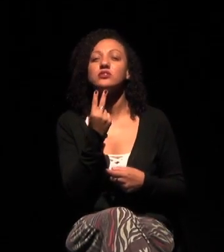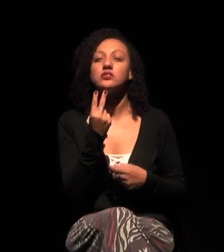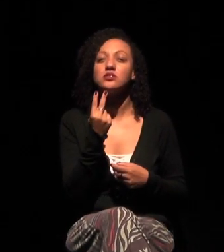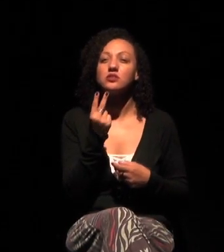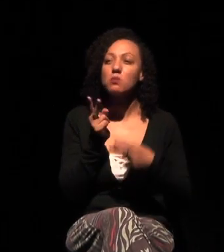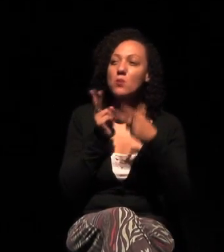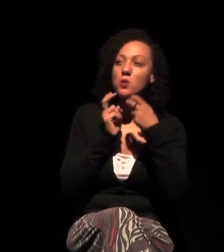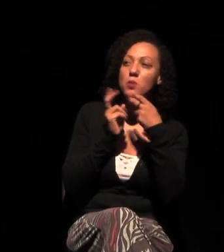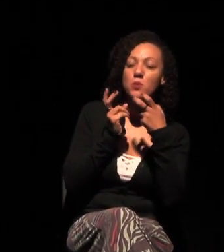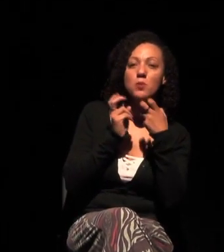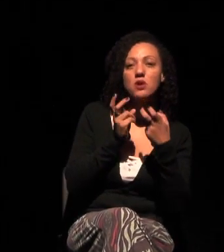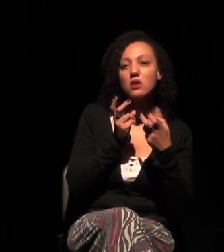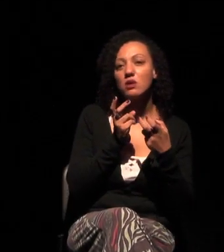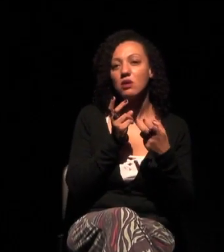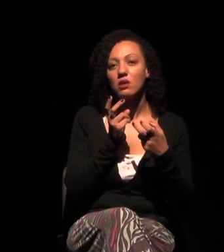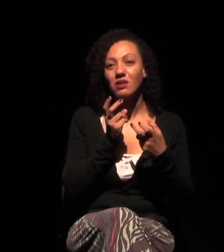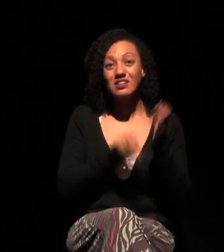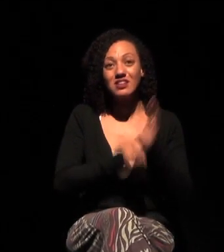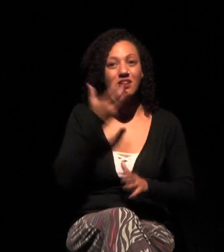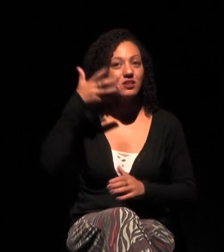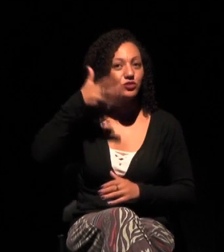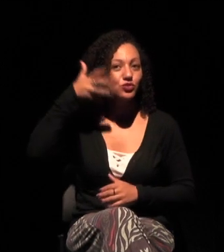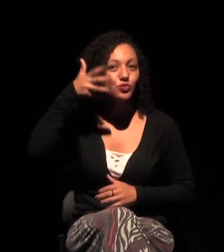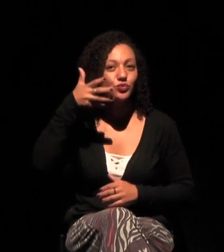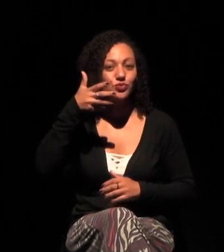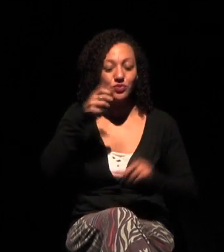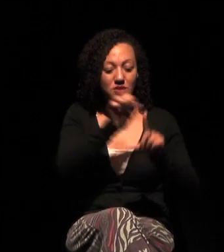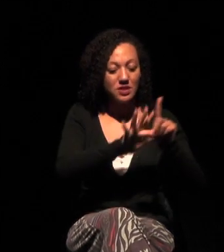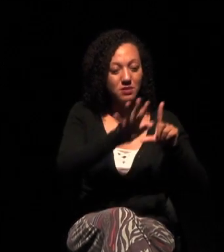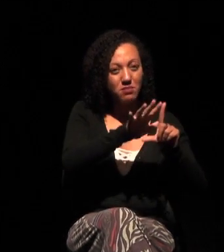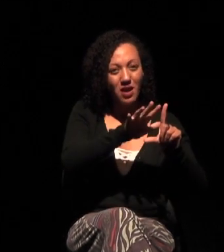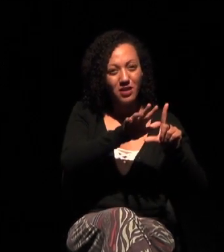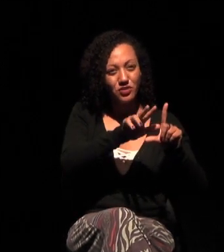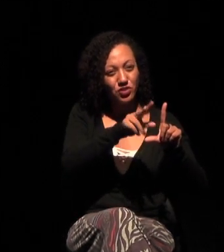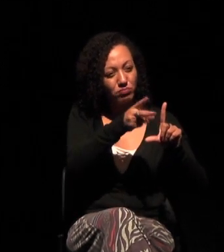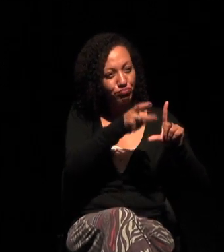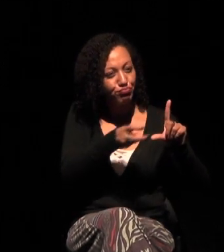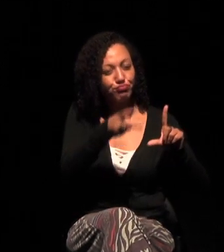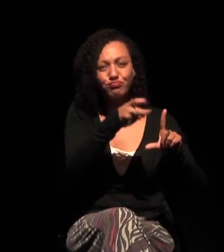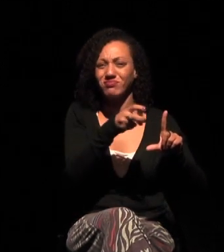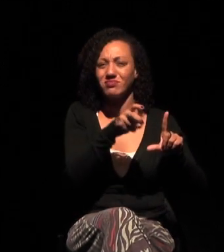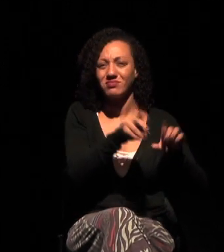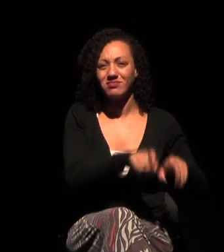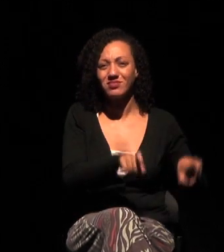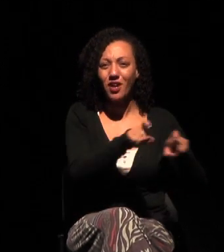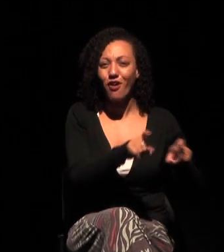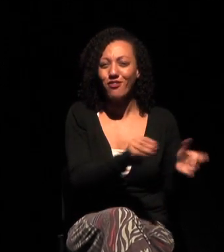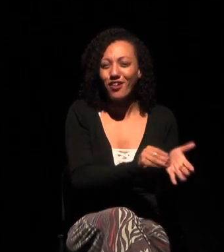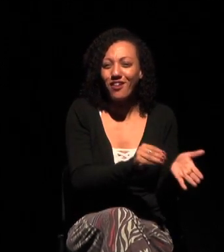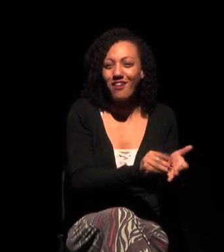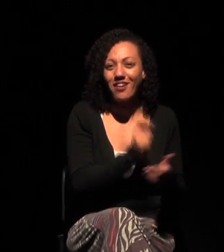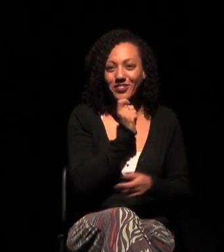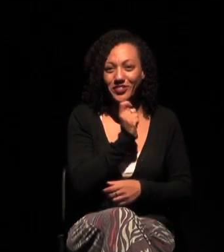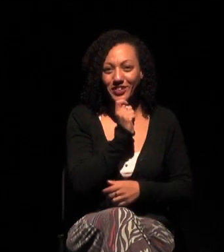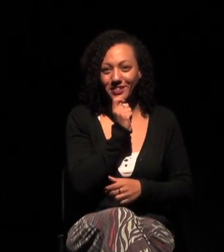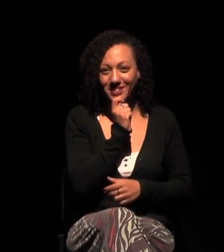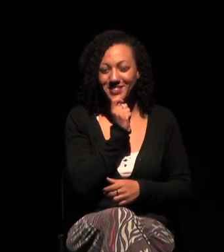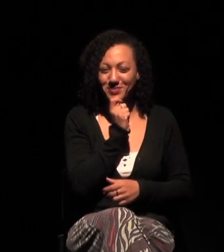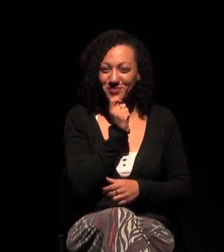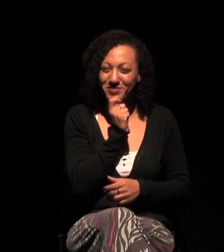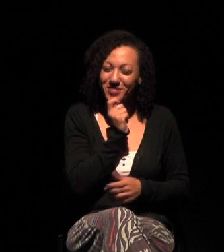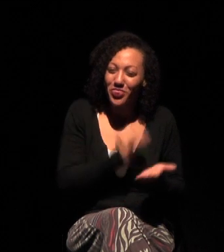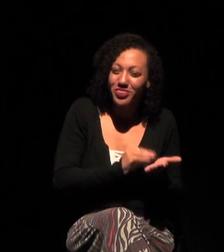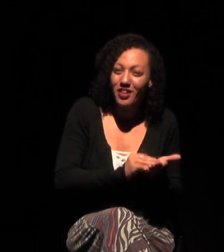produzir e discurso de interpretar imagens havia um pequeno pequena ainda um passo a ser dado